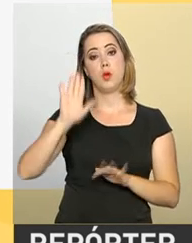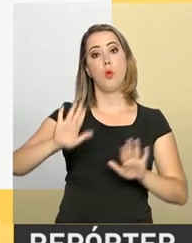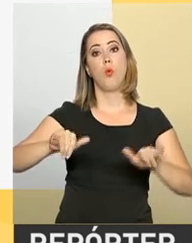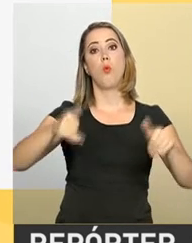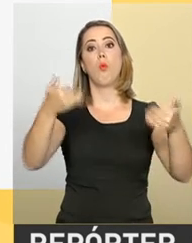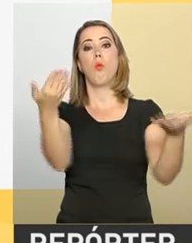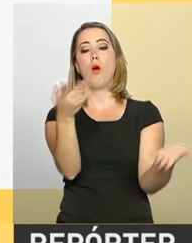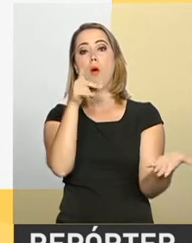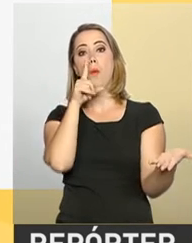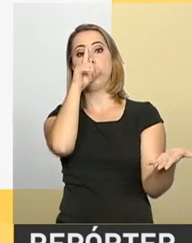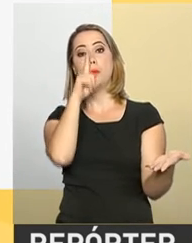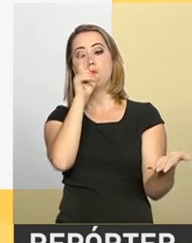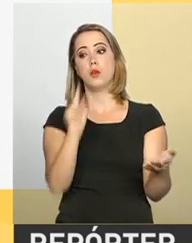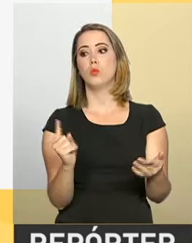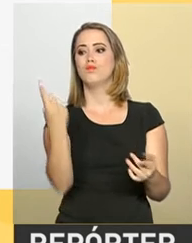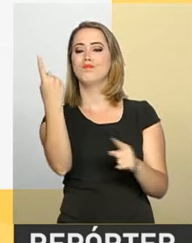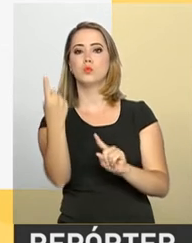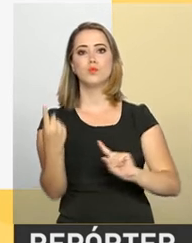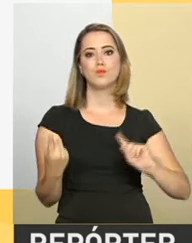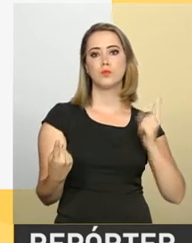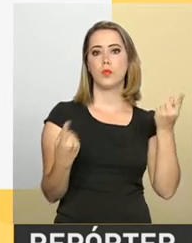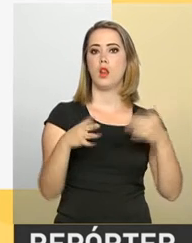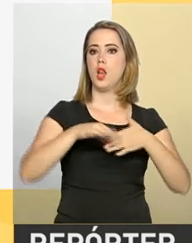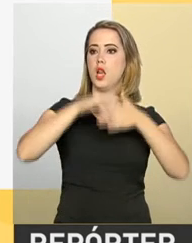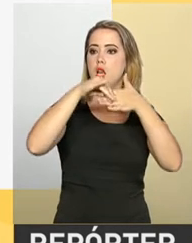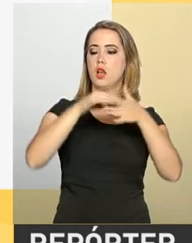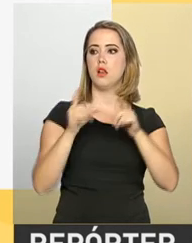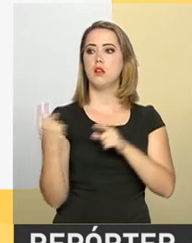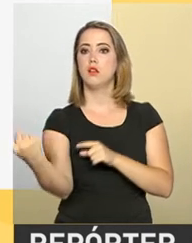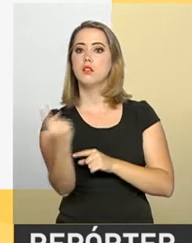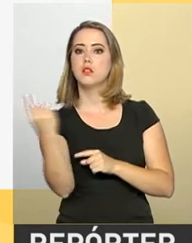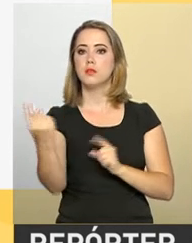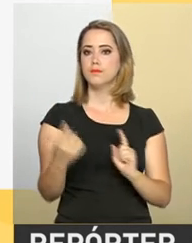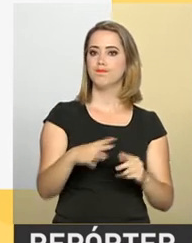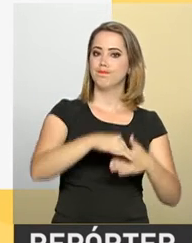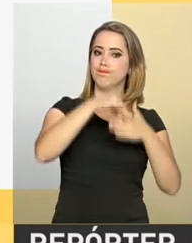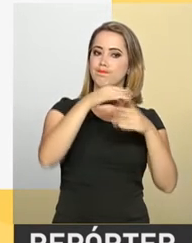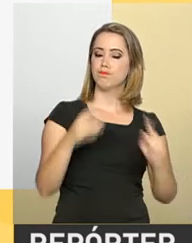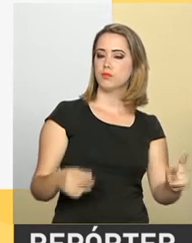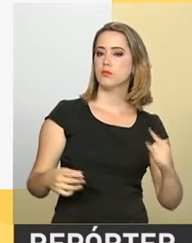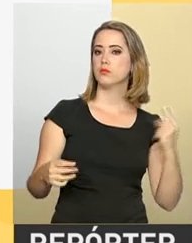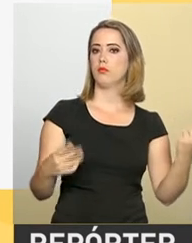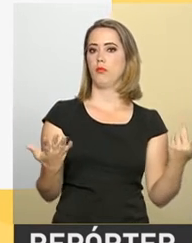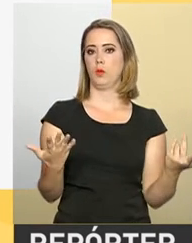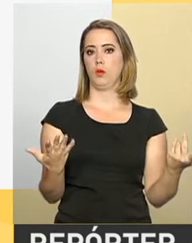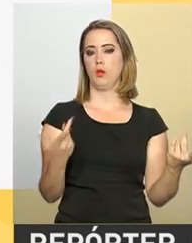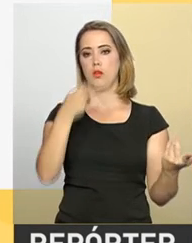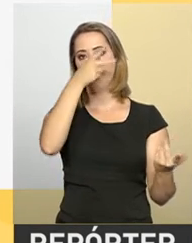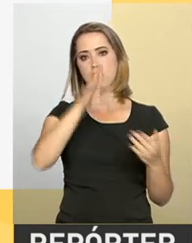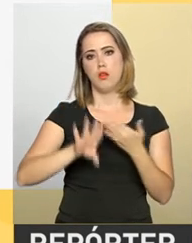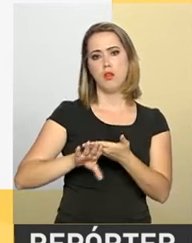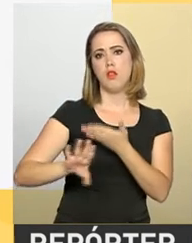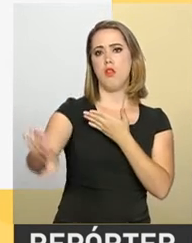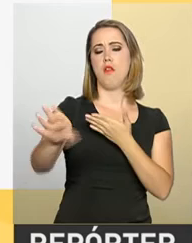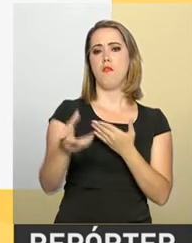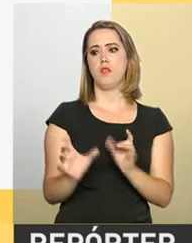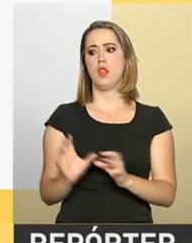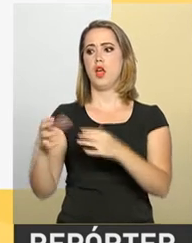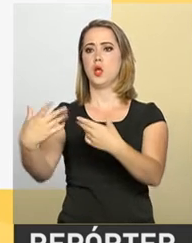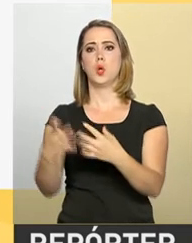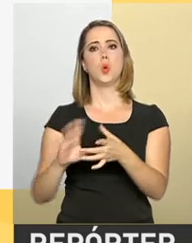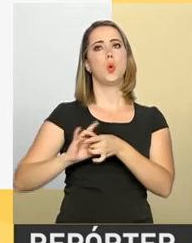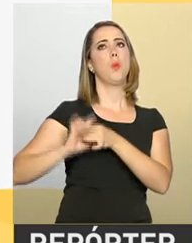as lideranças isoladas, evitar informações entrem e saiam livremente de presídios,